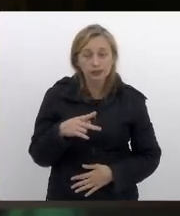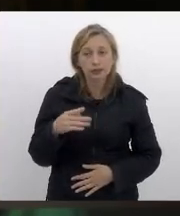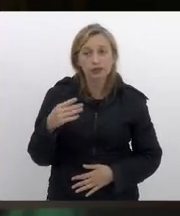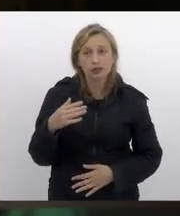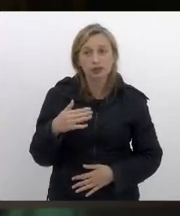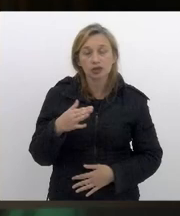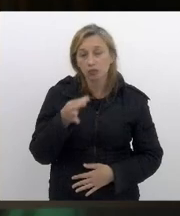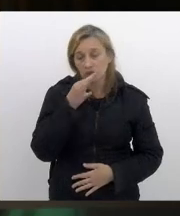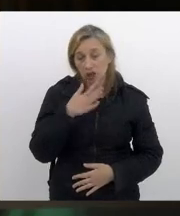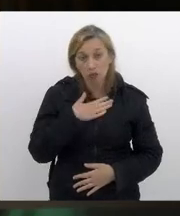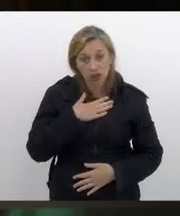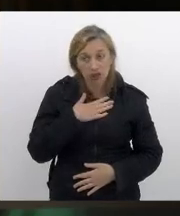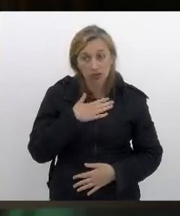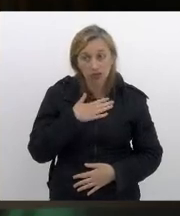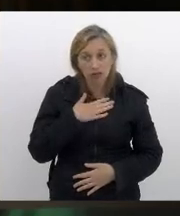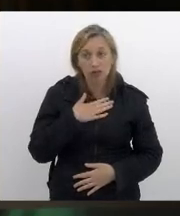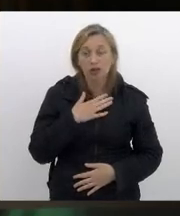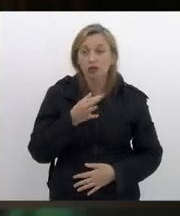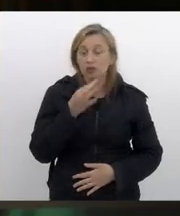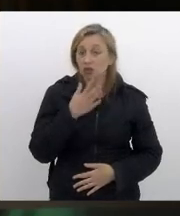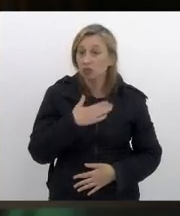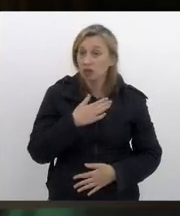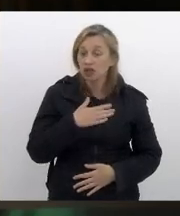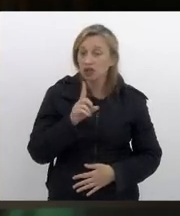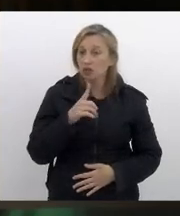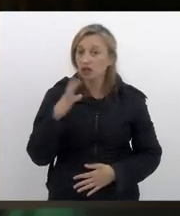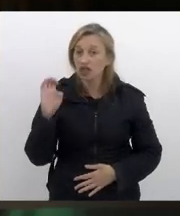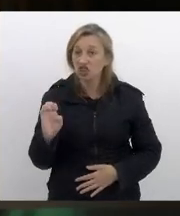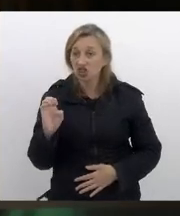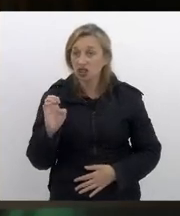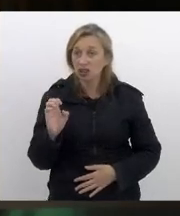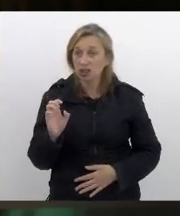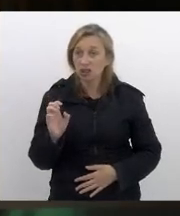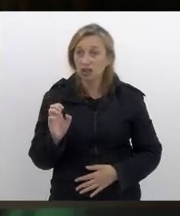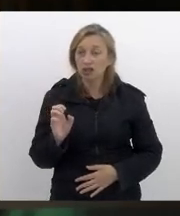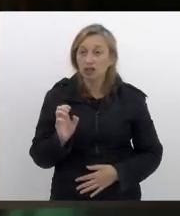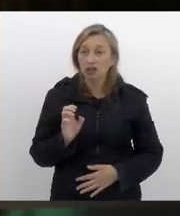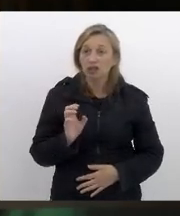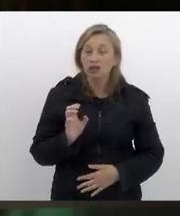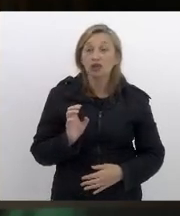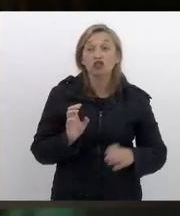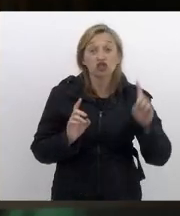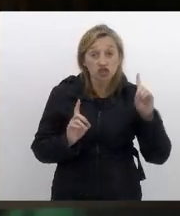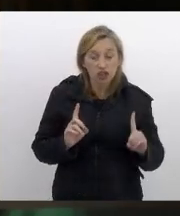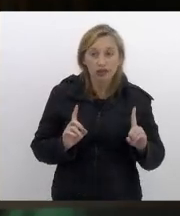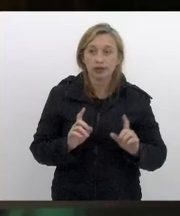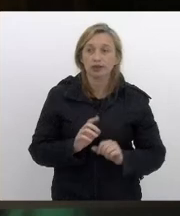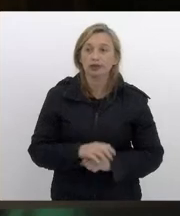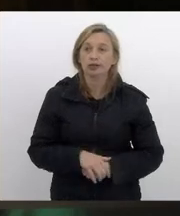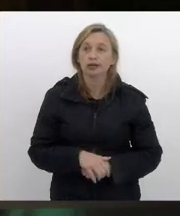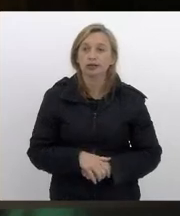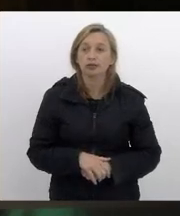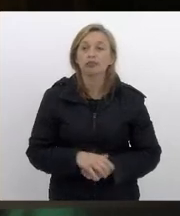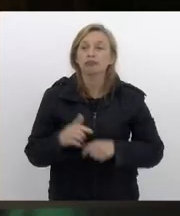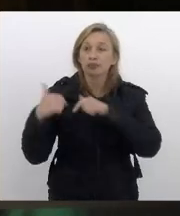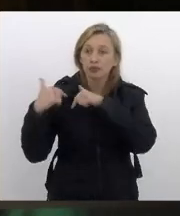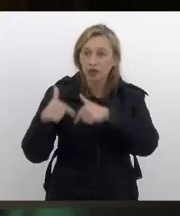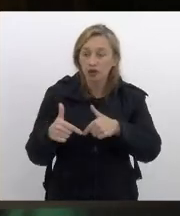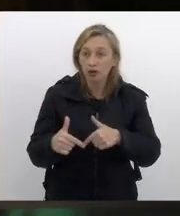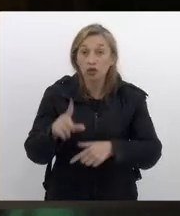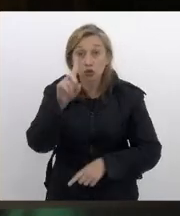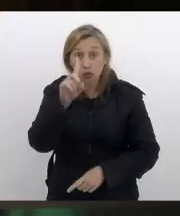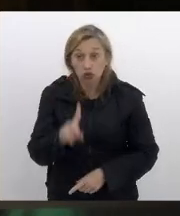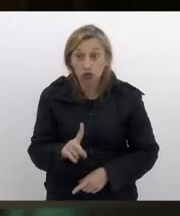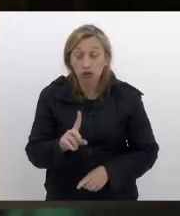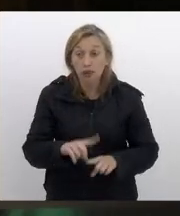lado. Meu lado não é o lado da esquerda. Meu lado é o lado da direita. Sou conservador, sou de